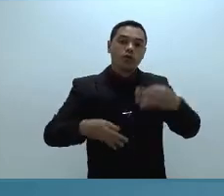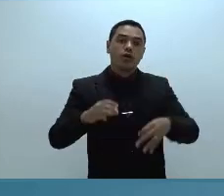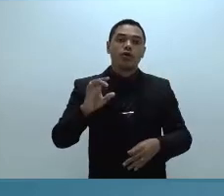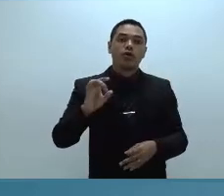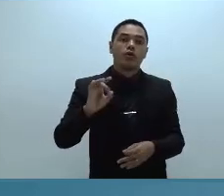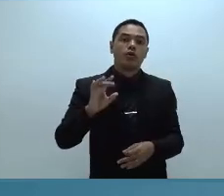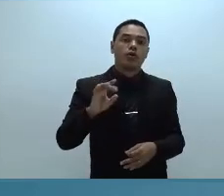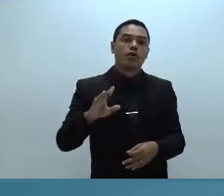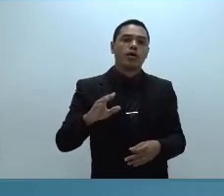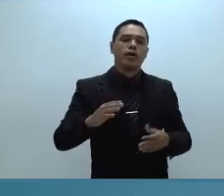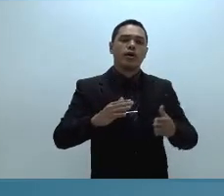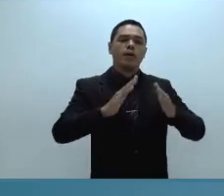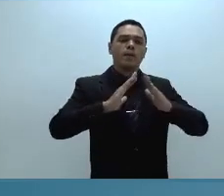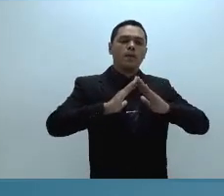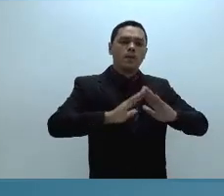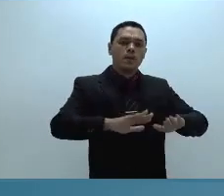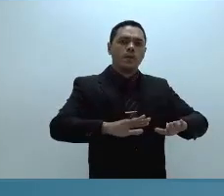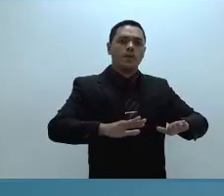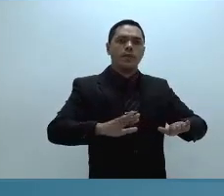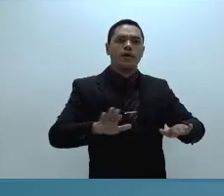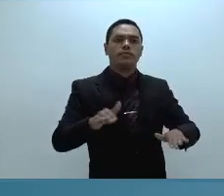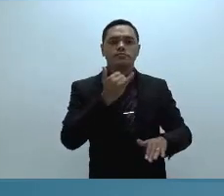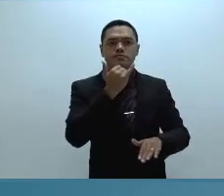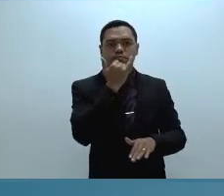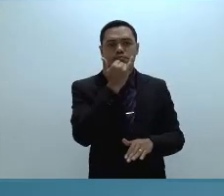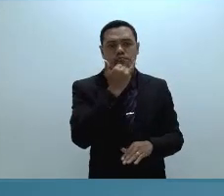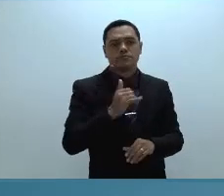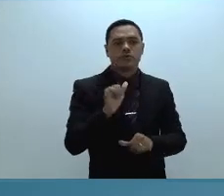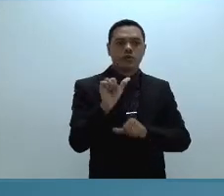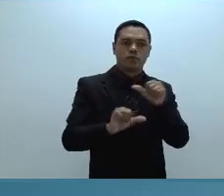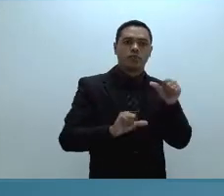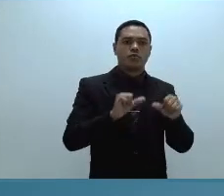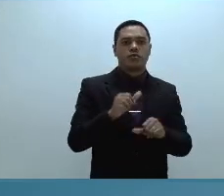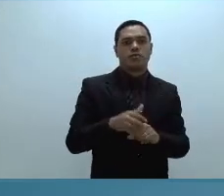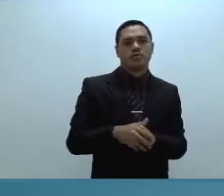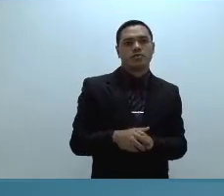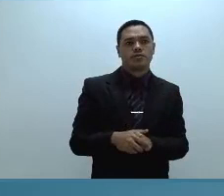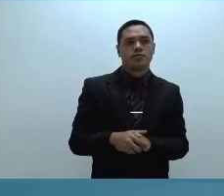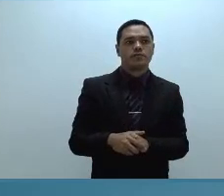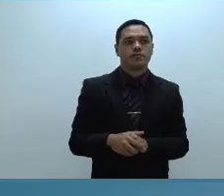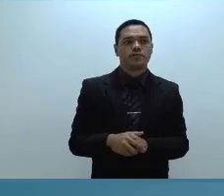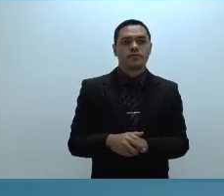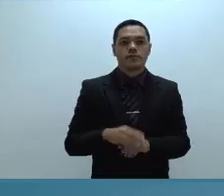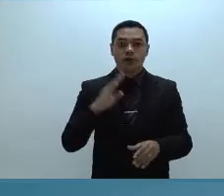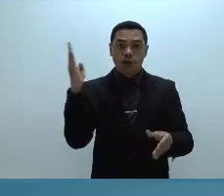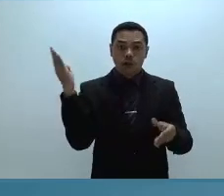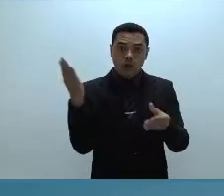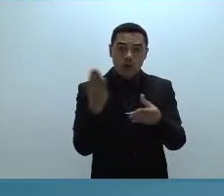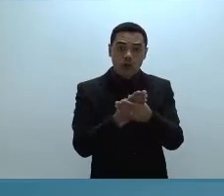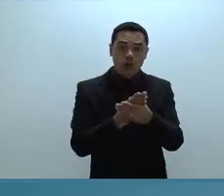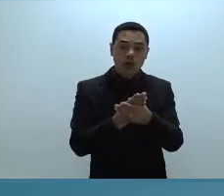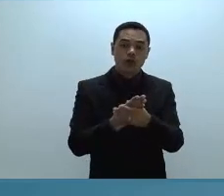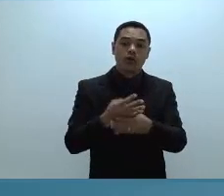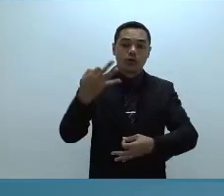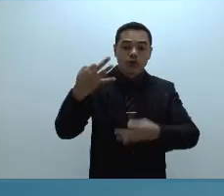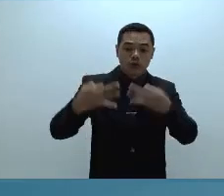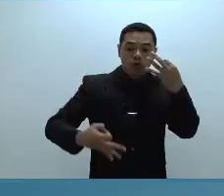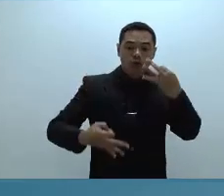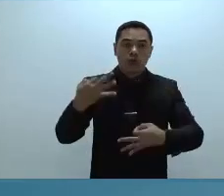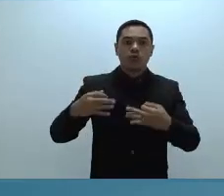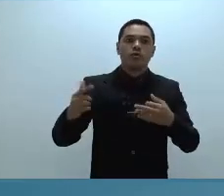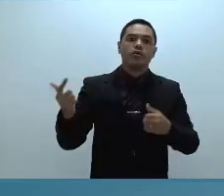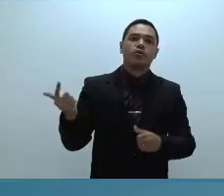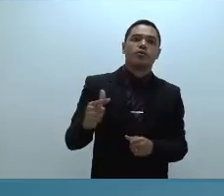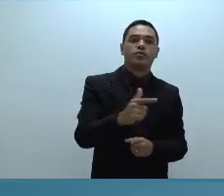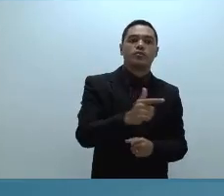retratação do desembargador Ricardo, mas o processo em si não transitou em julgado, razão pela